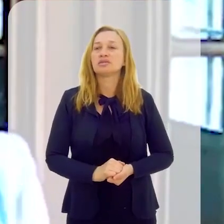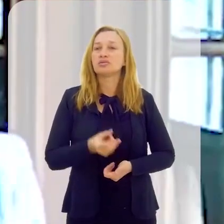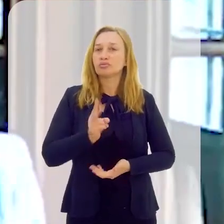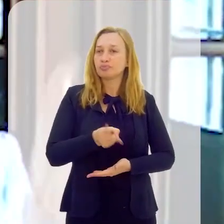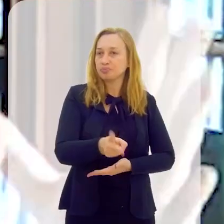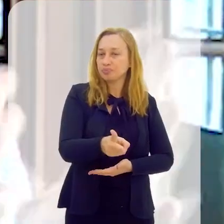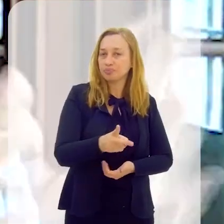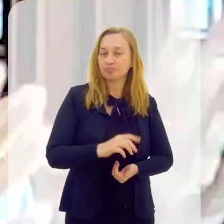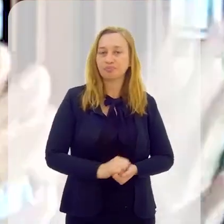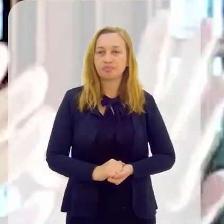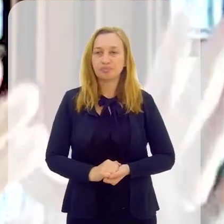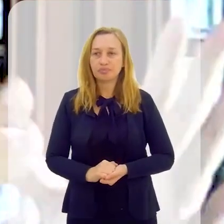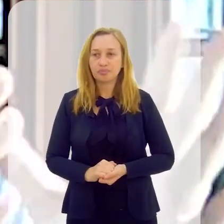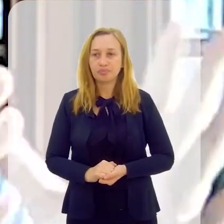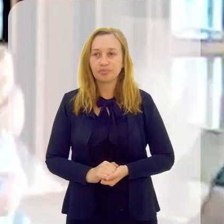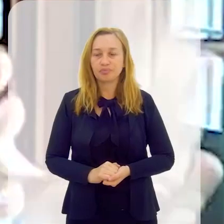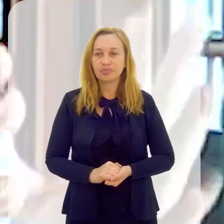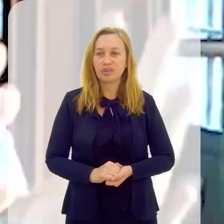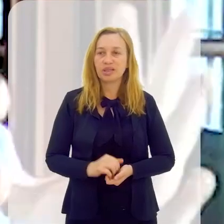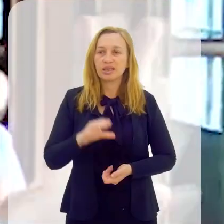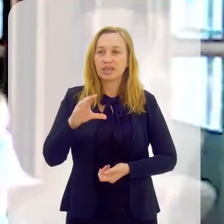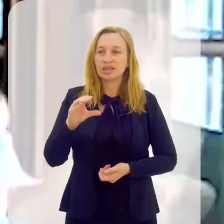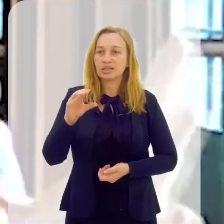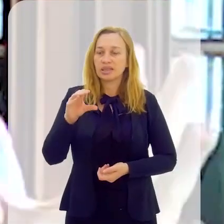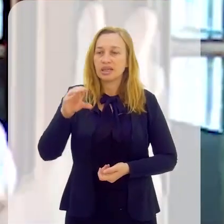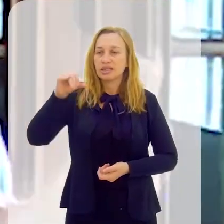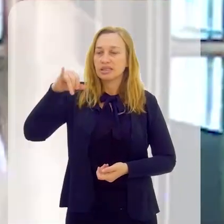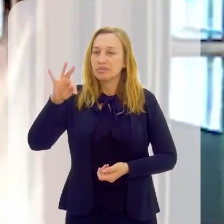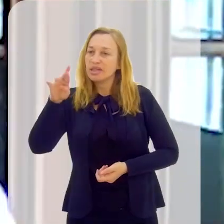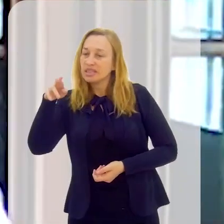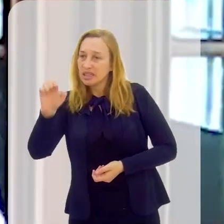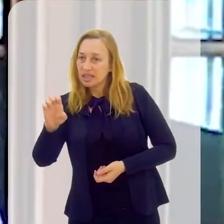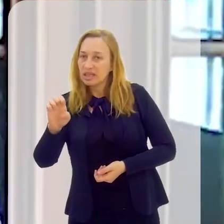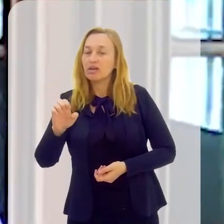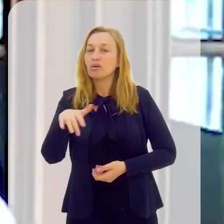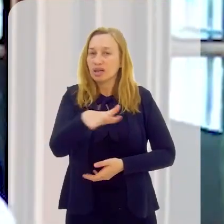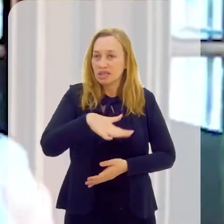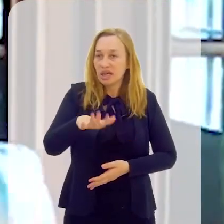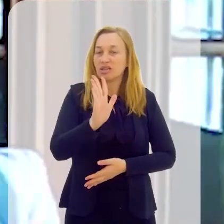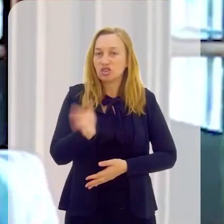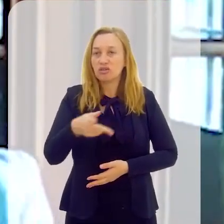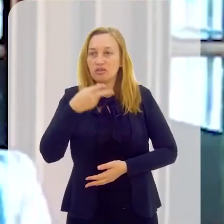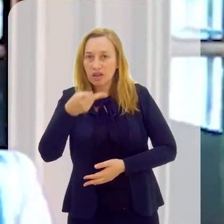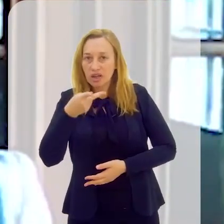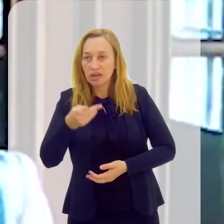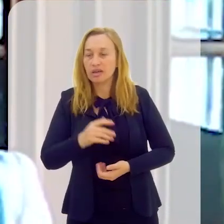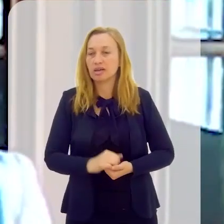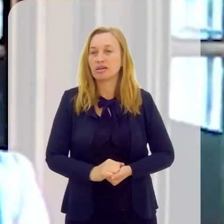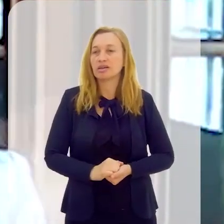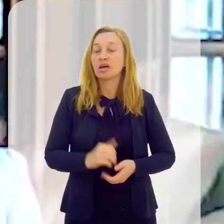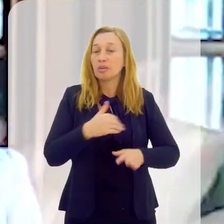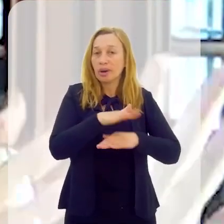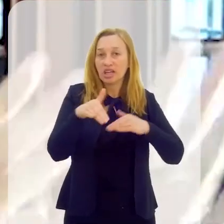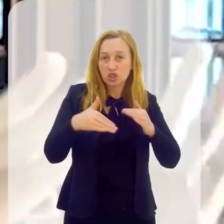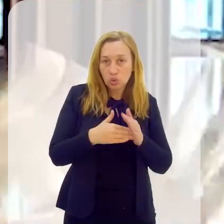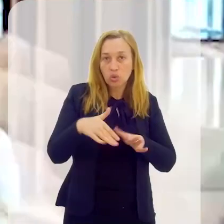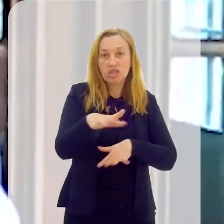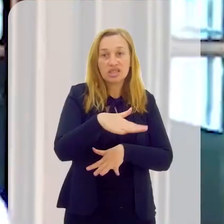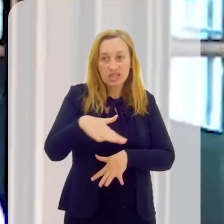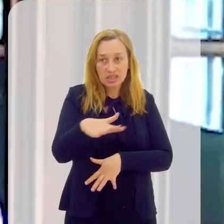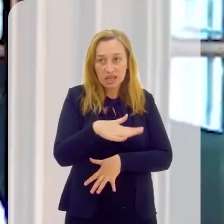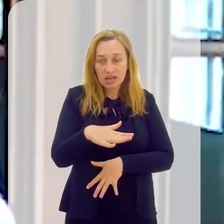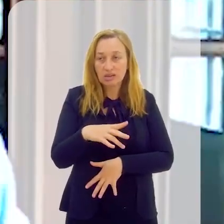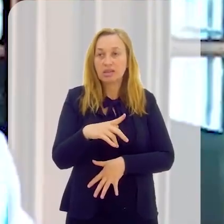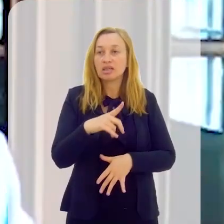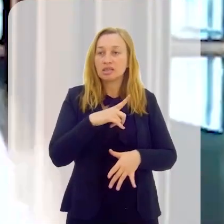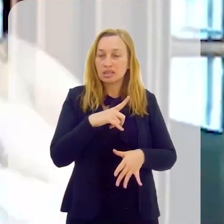nós mais ou menos mantemos uma simetria com essas áreas que temos na graduação, né? Então, para todas